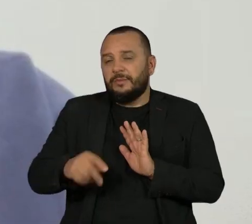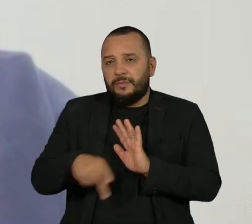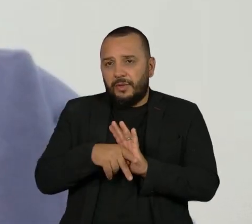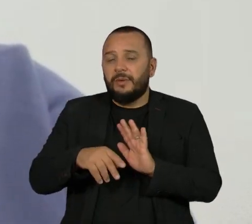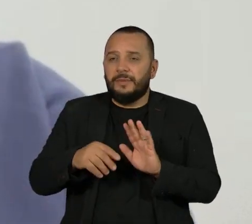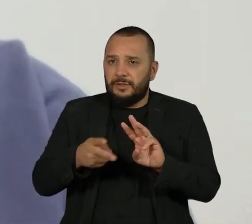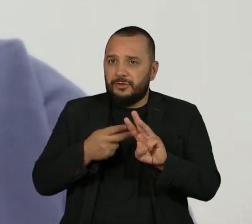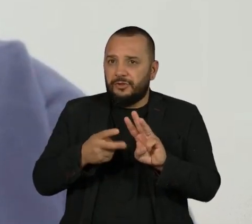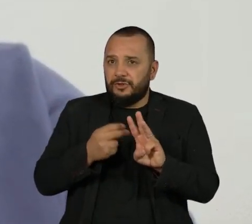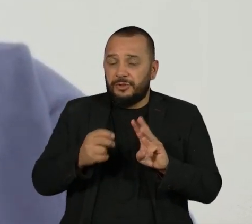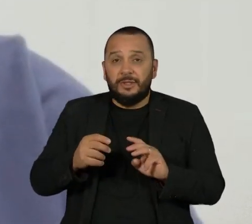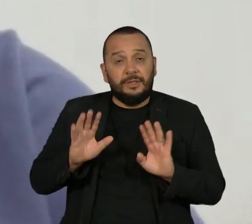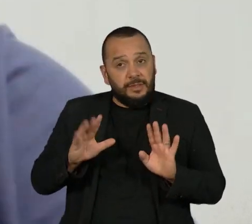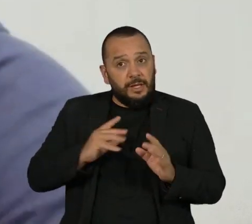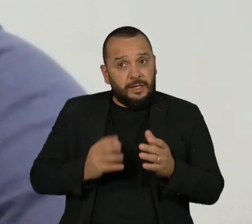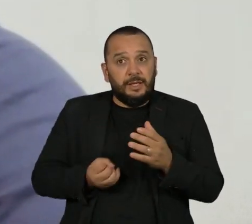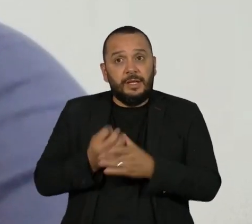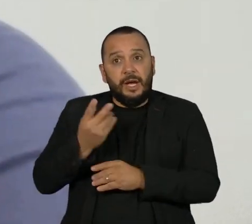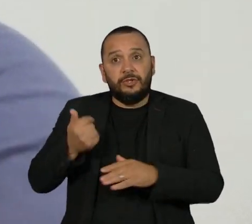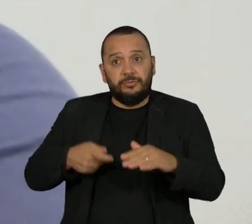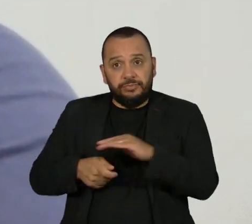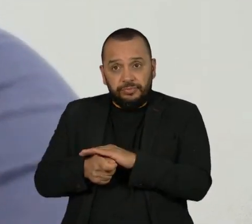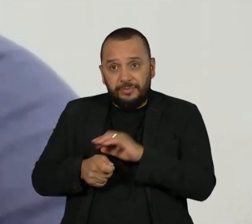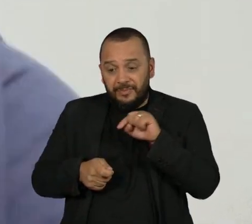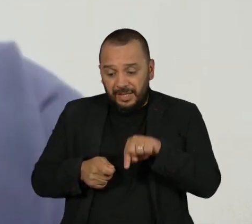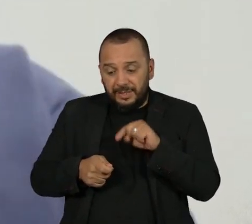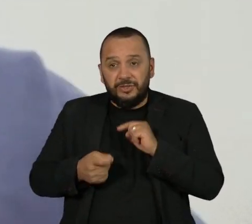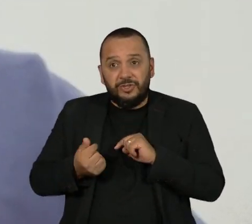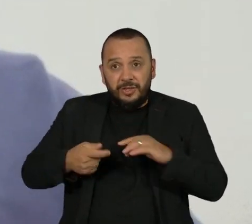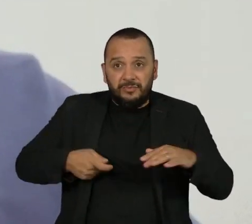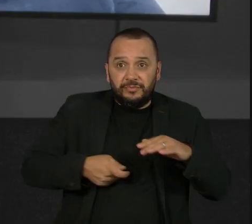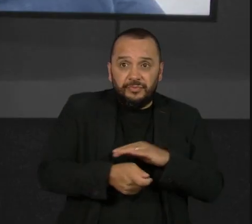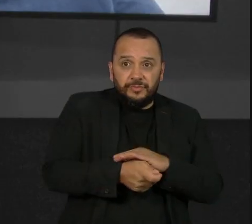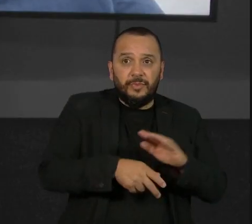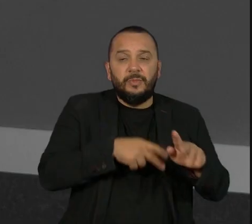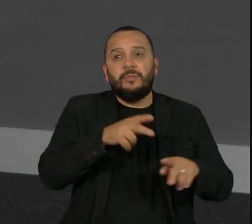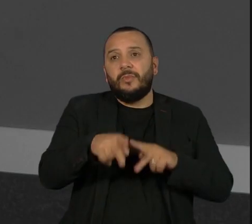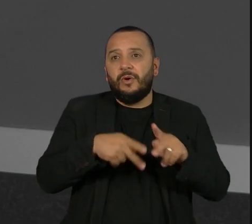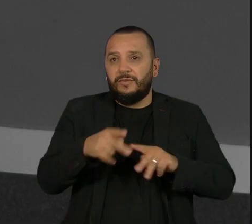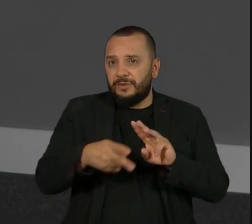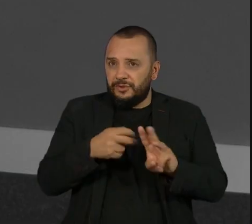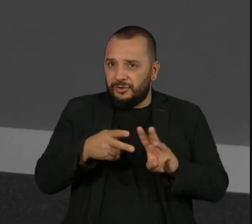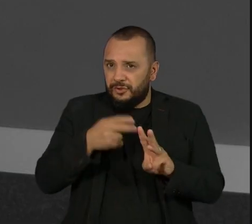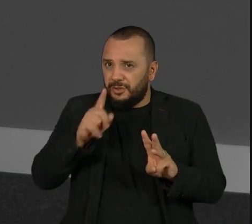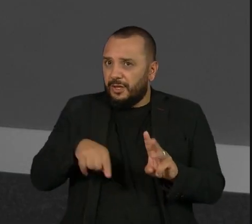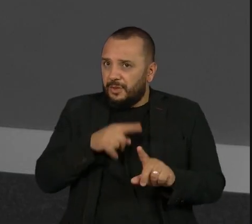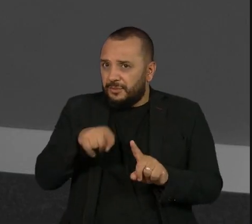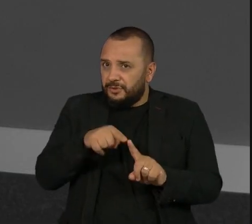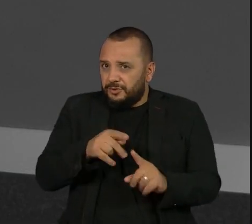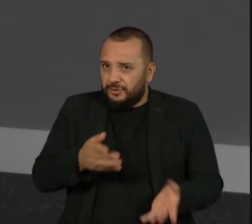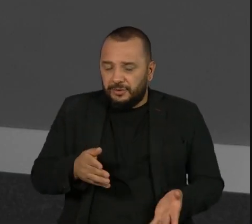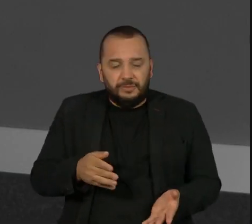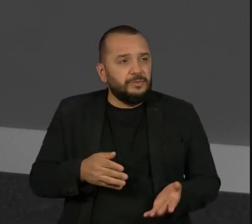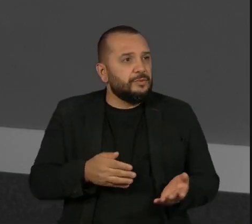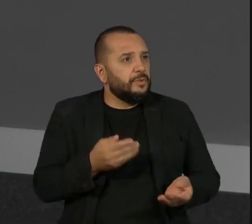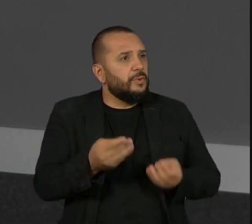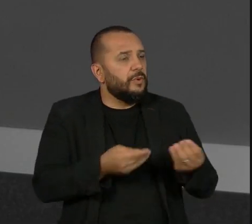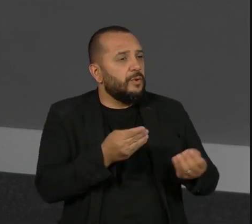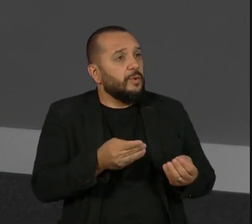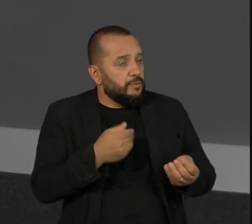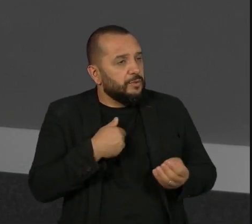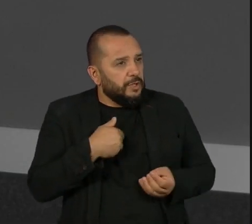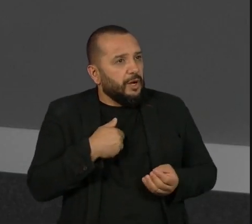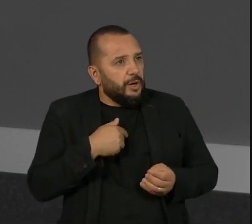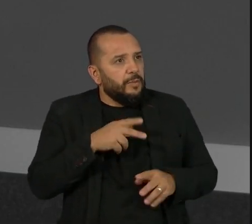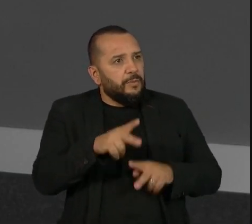dentro, é esse recurso conseguir chegar nos territórios indígenas. Né? Qual que é a importância dos povos originários serem